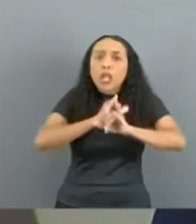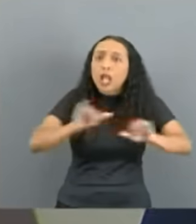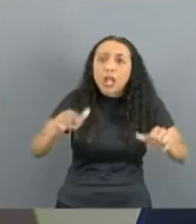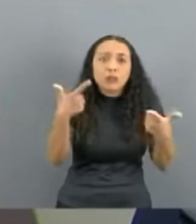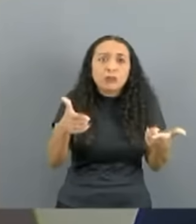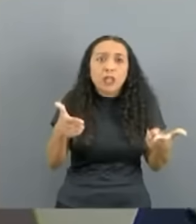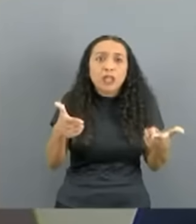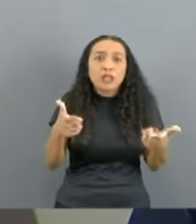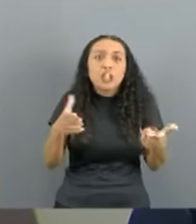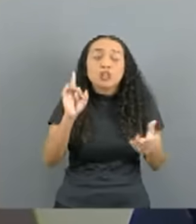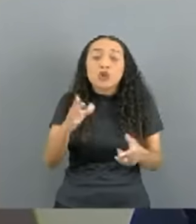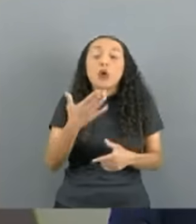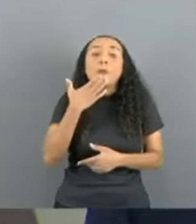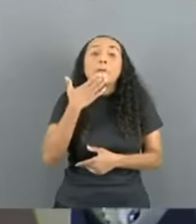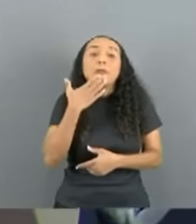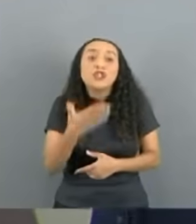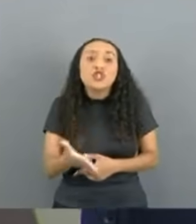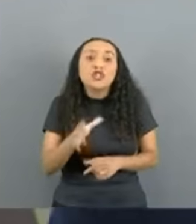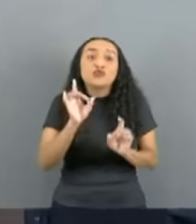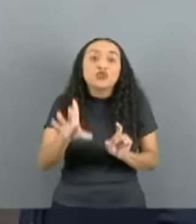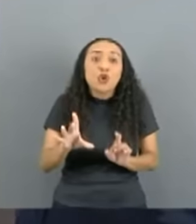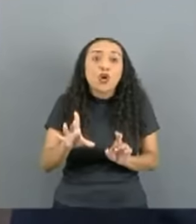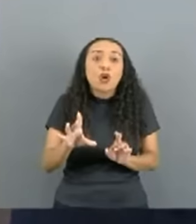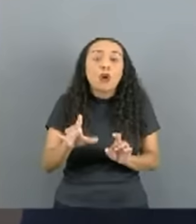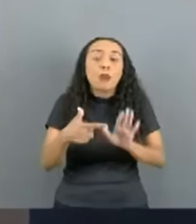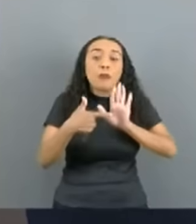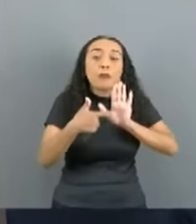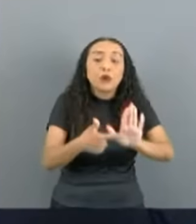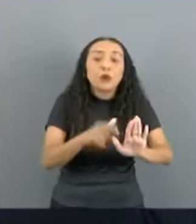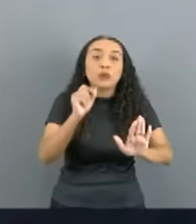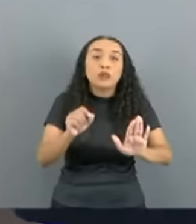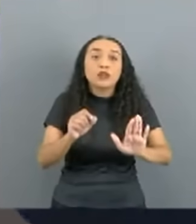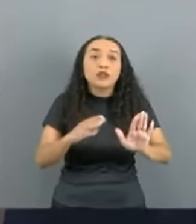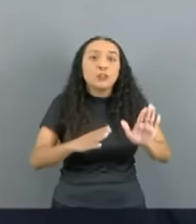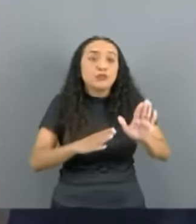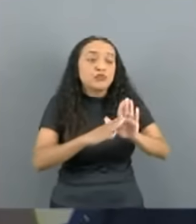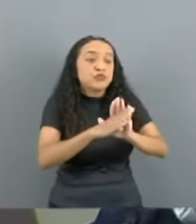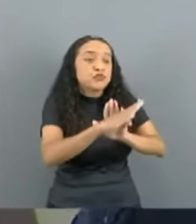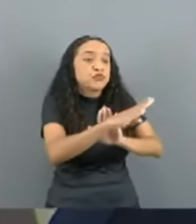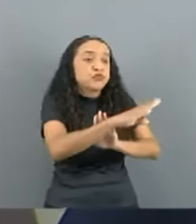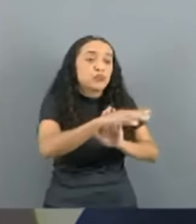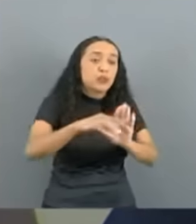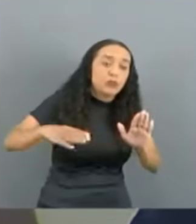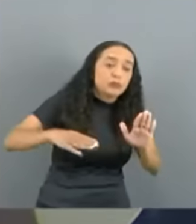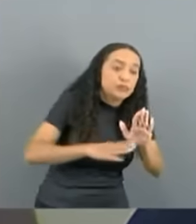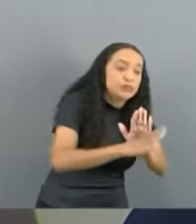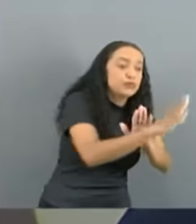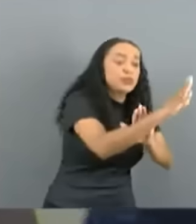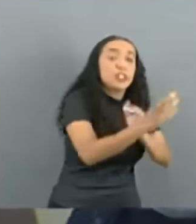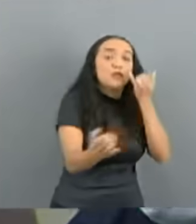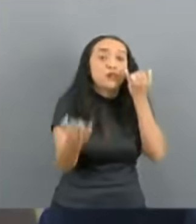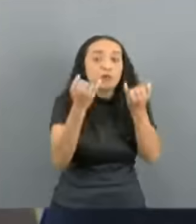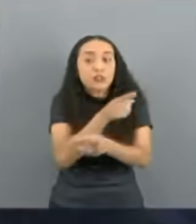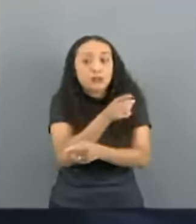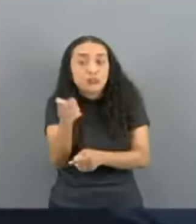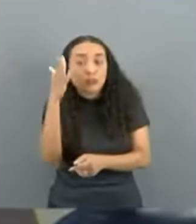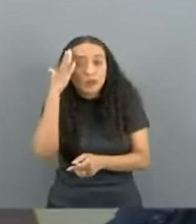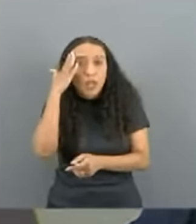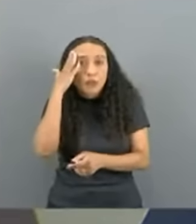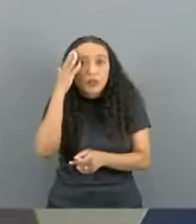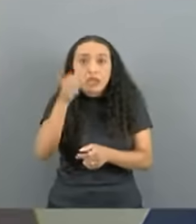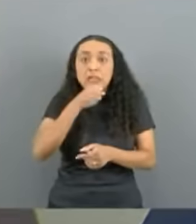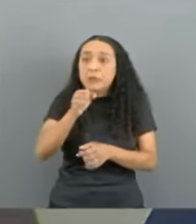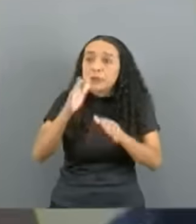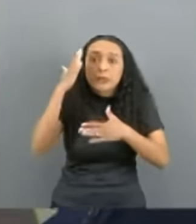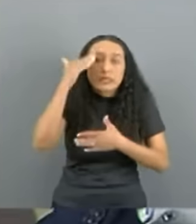uma solicitação da Tônia Galete pedindo para demonstrar o crescimento da curva. Esses dados que Vossa Excelência soube, que eu soube, que a imprensa soube, que